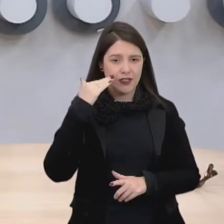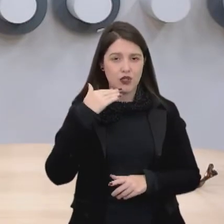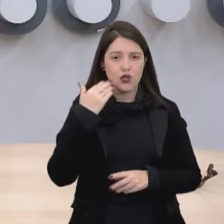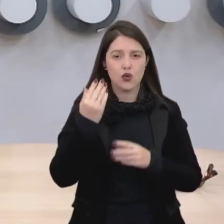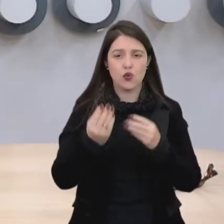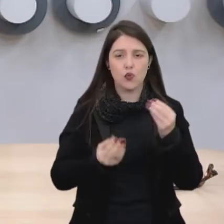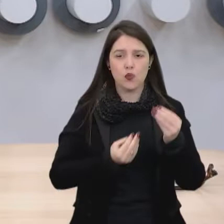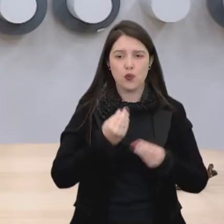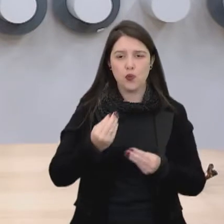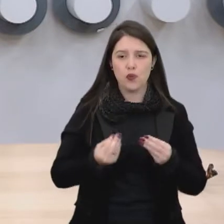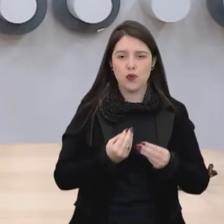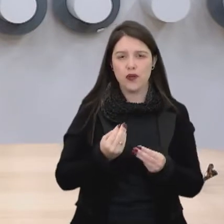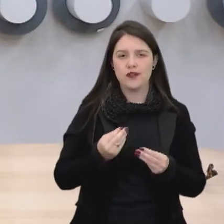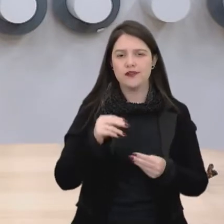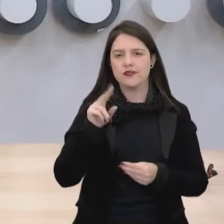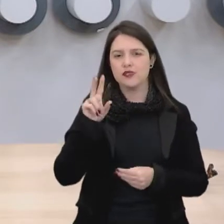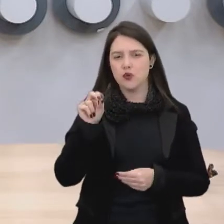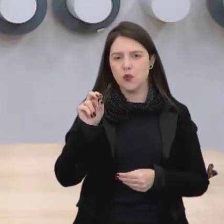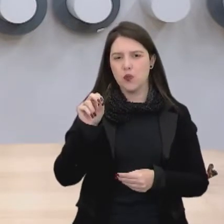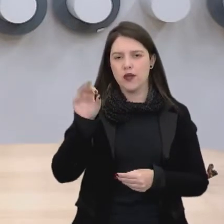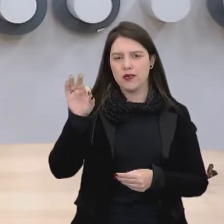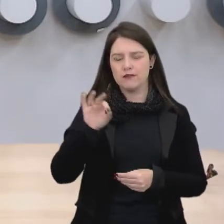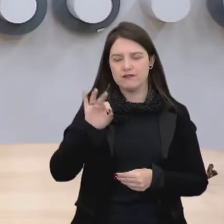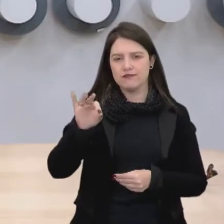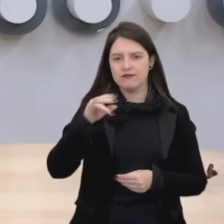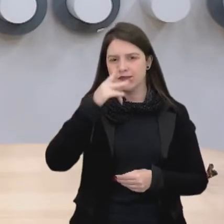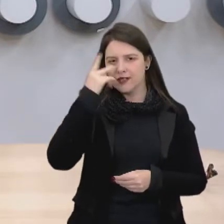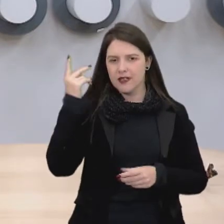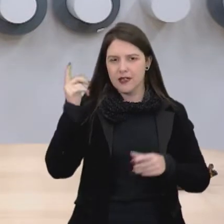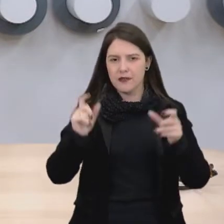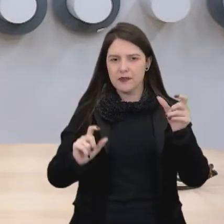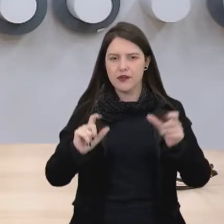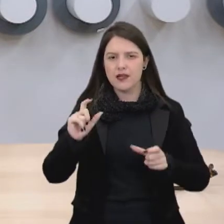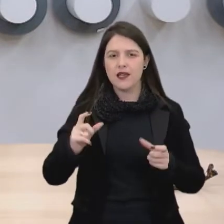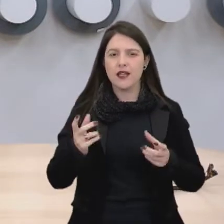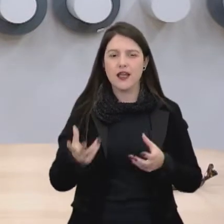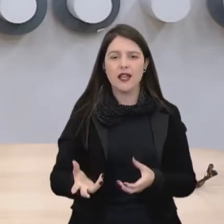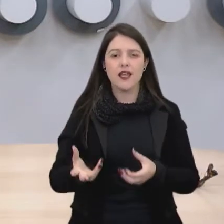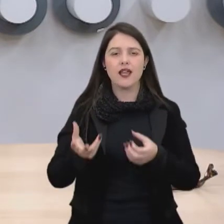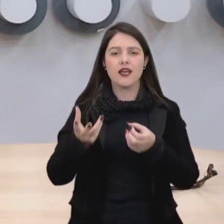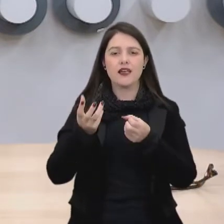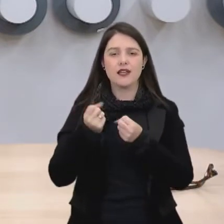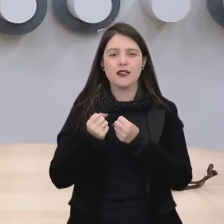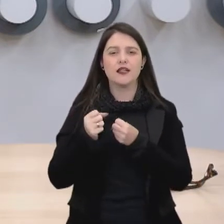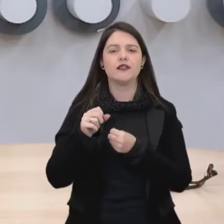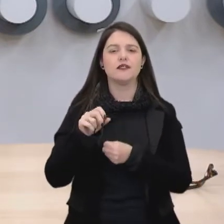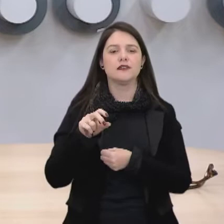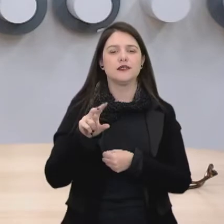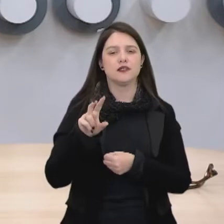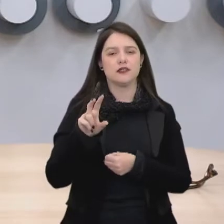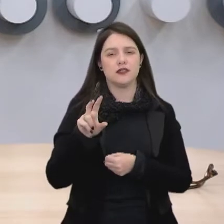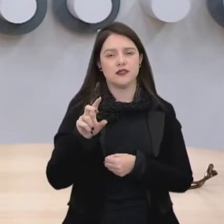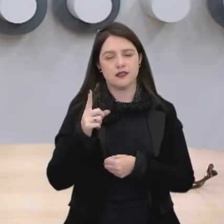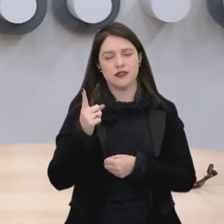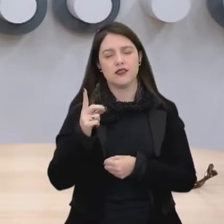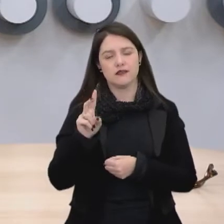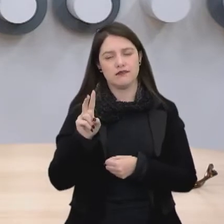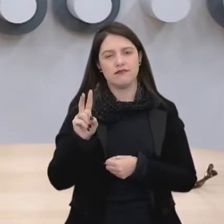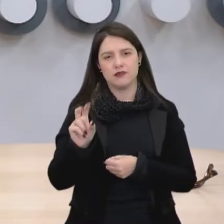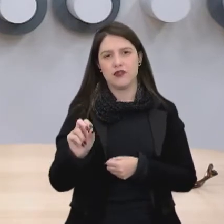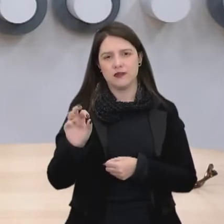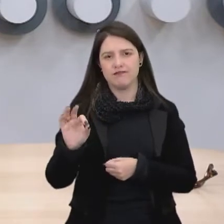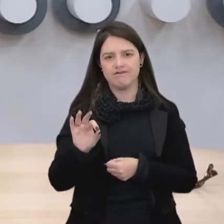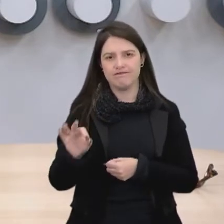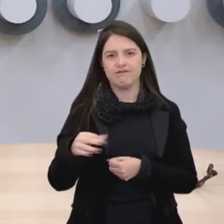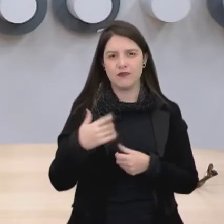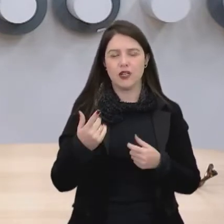enquanto que 50% da população, né, recebe em torno aí de R$ 850. Então a gente vê